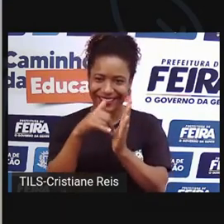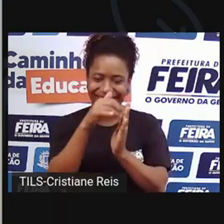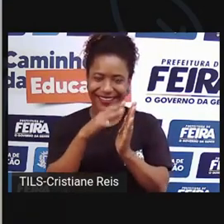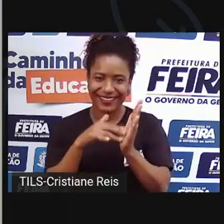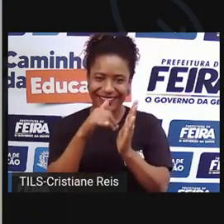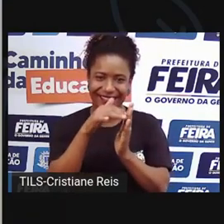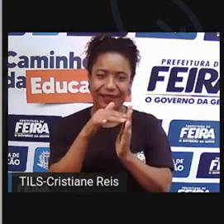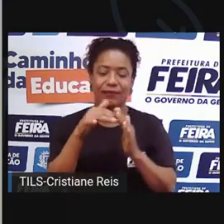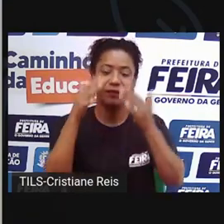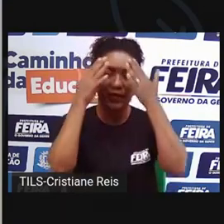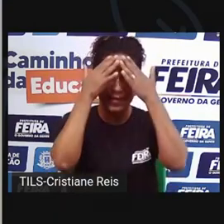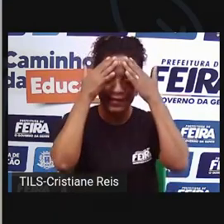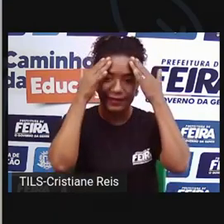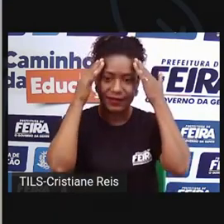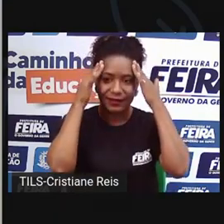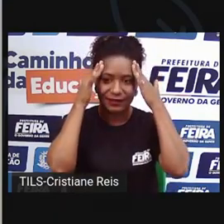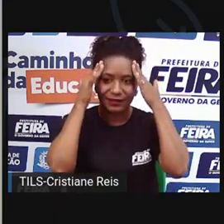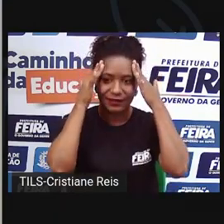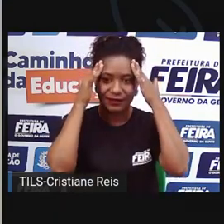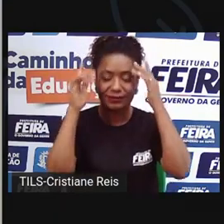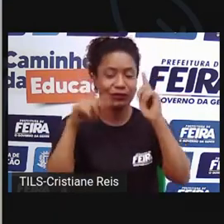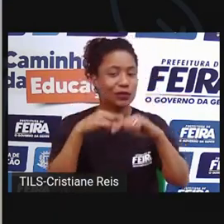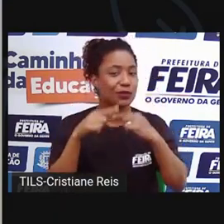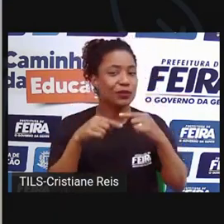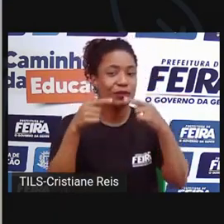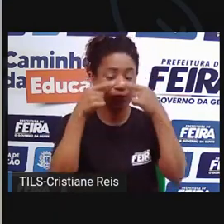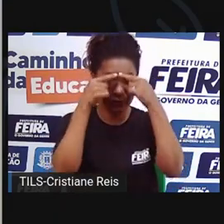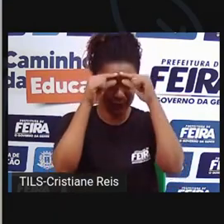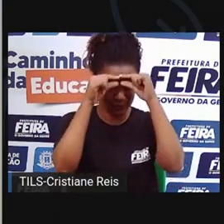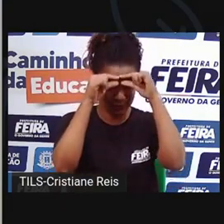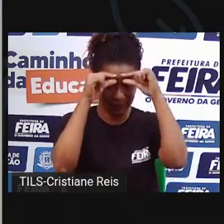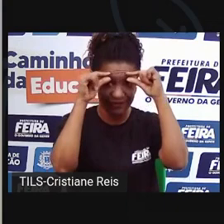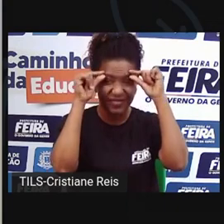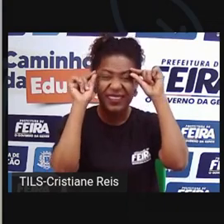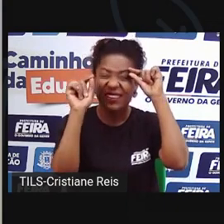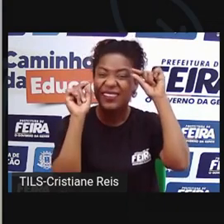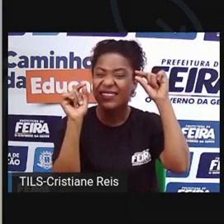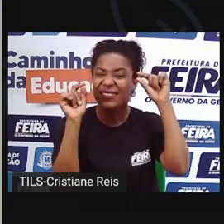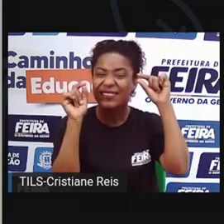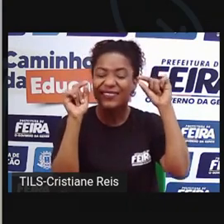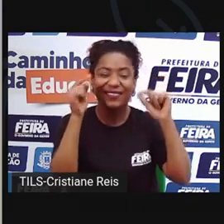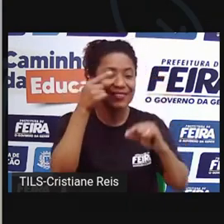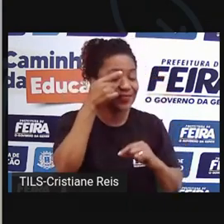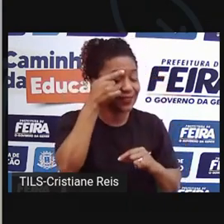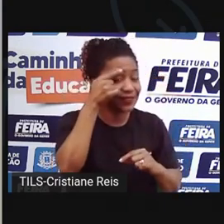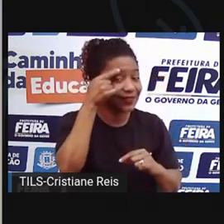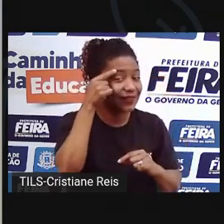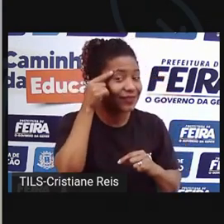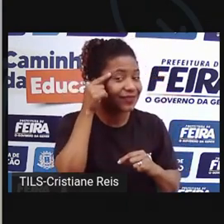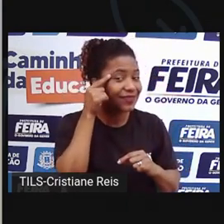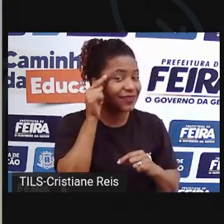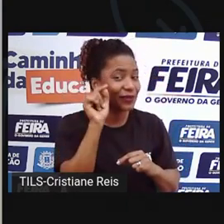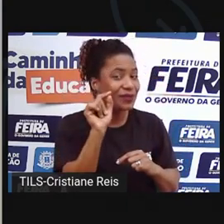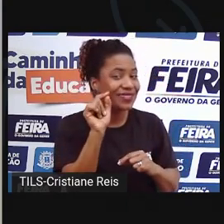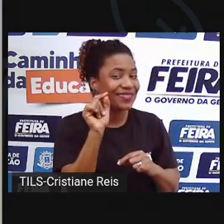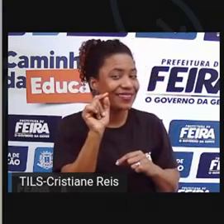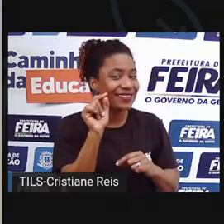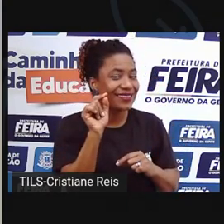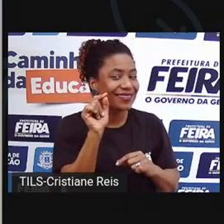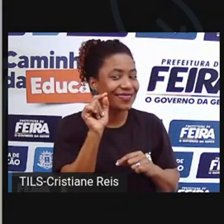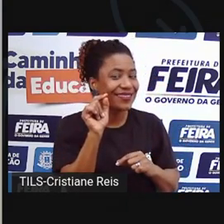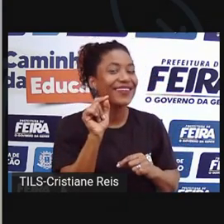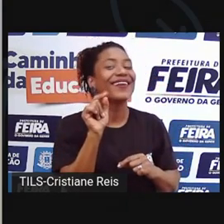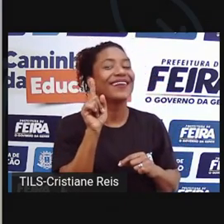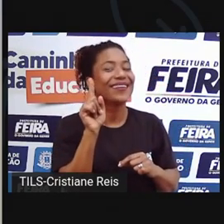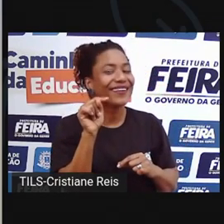nossa testa. E logo depois vem o quê? O que é isso que a gente tem aqui acima dos nossos olhos?